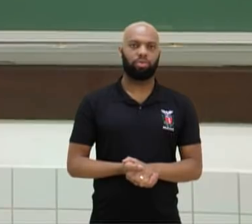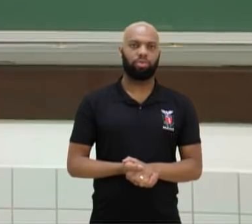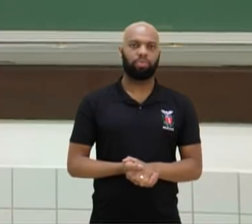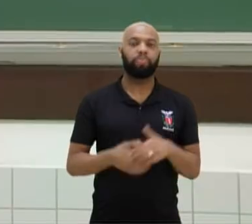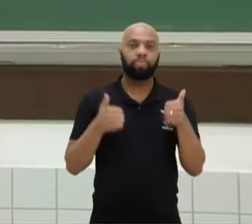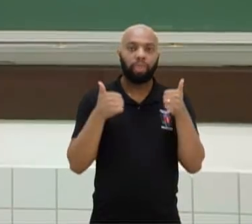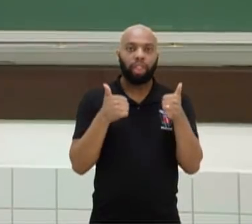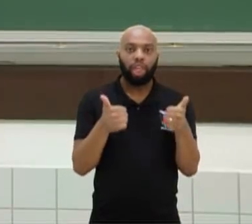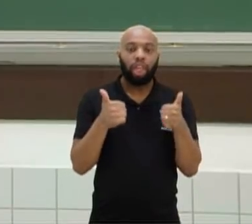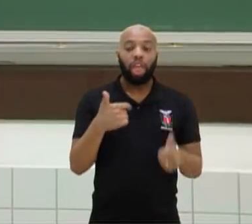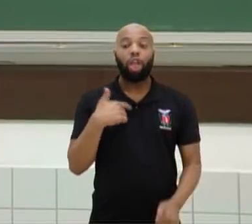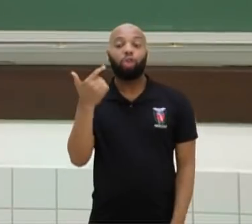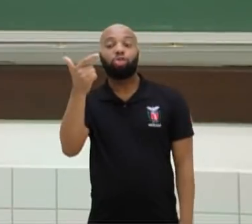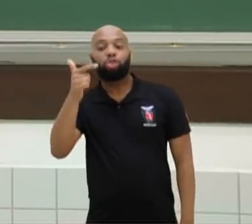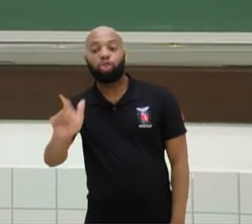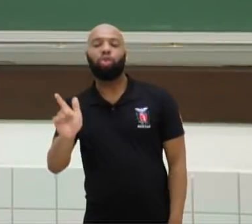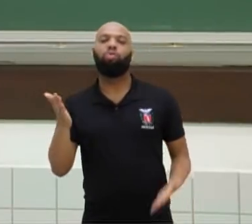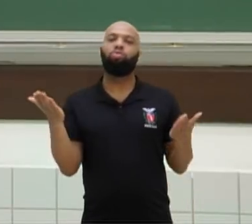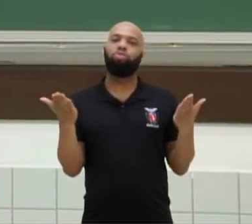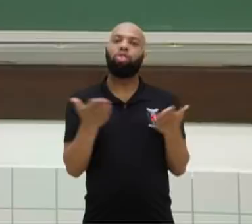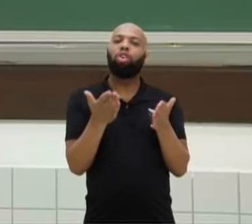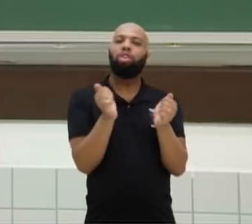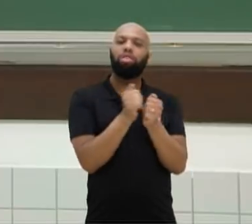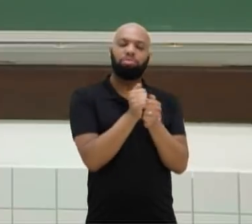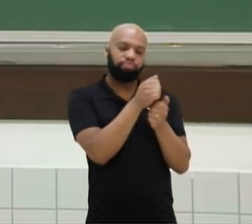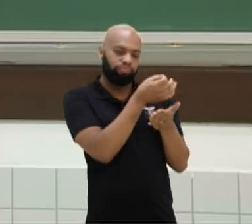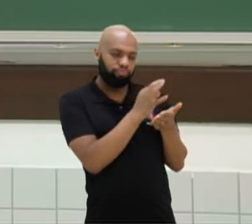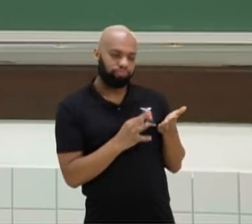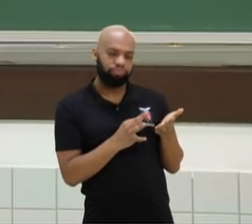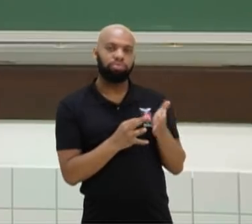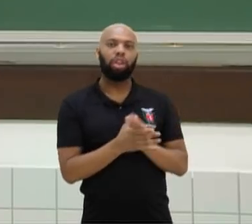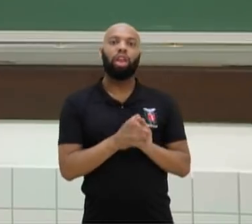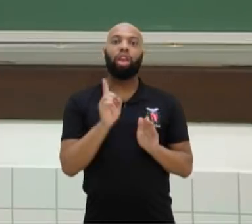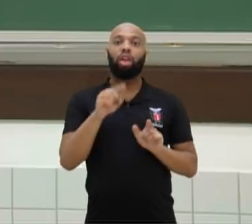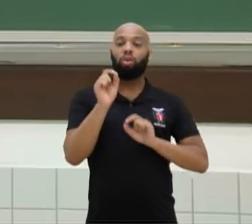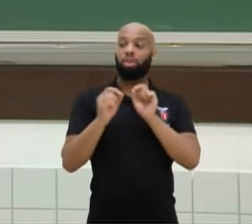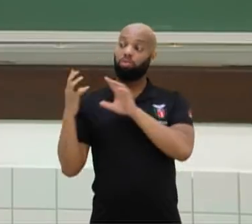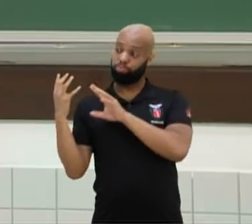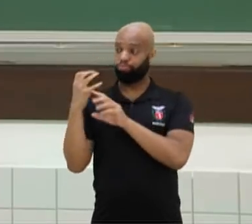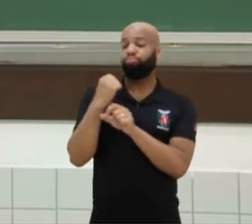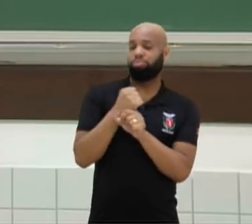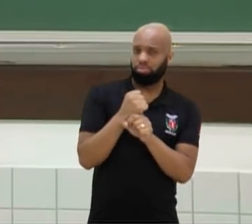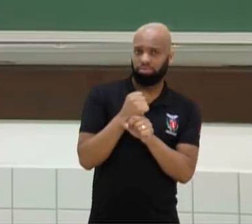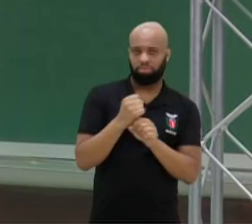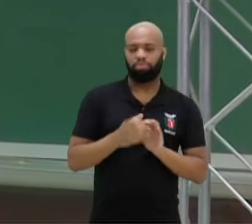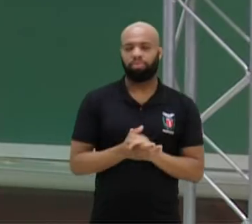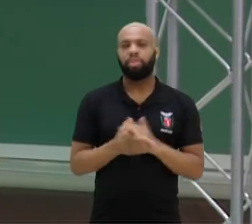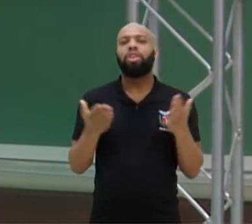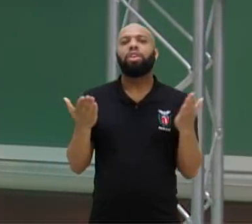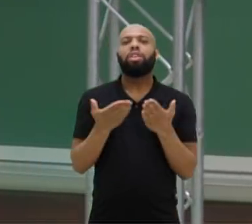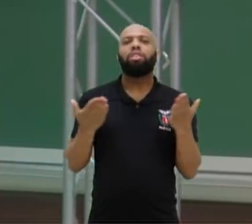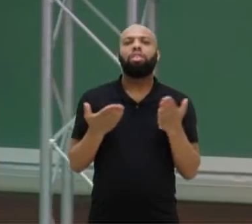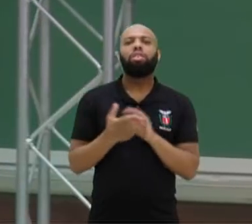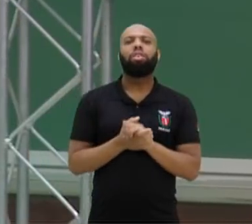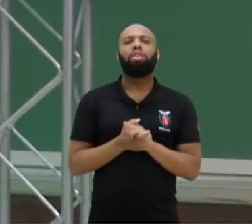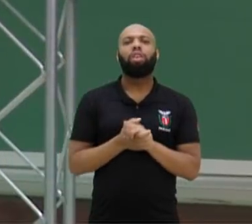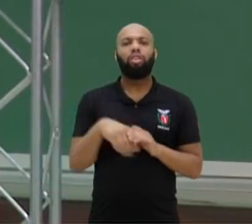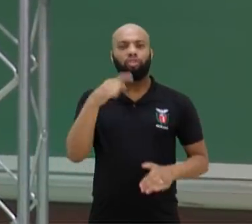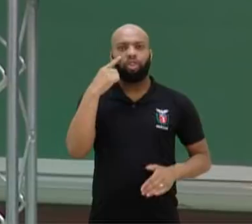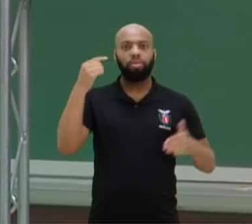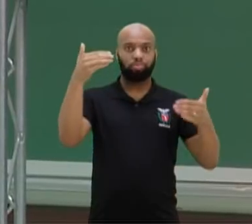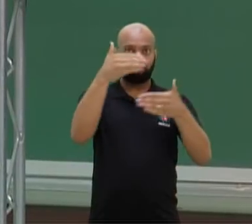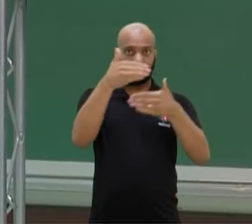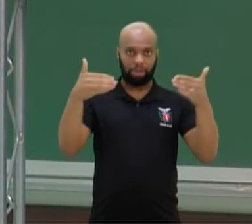Muito bem, eu aqui novamente para fazer a correção desse primeiro exercício, que é uma retomada, lembra disso? Vamos lá então, aqui para o